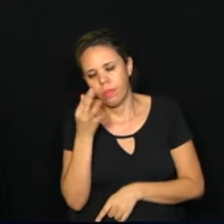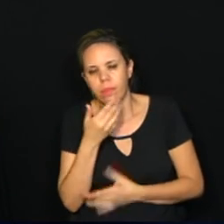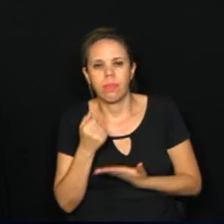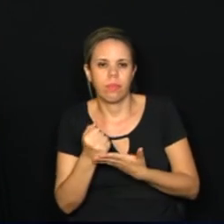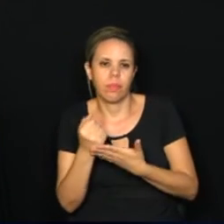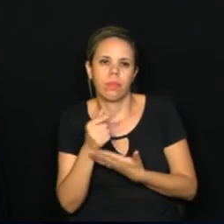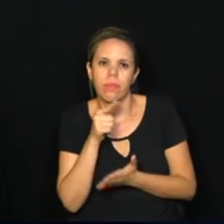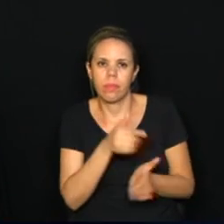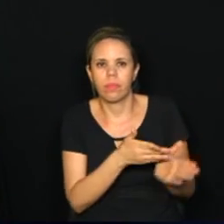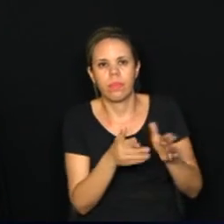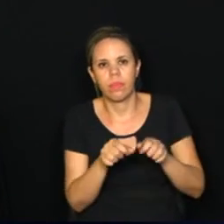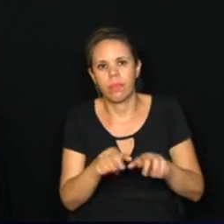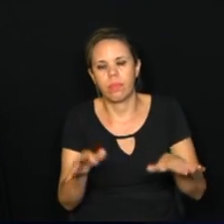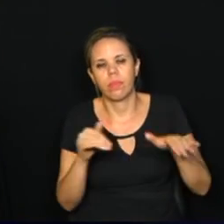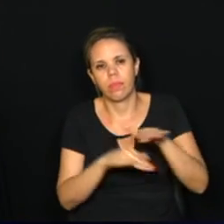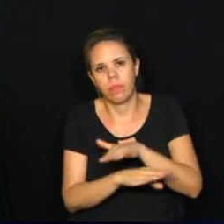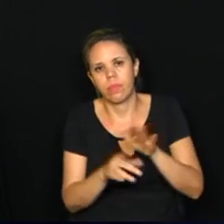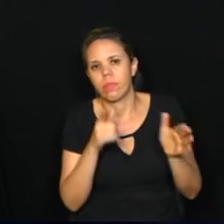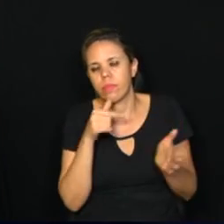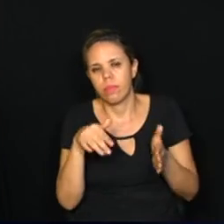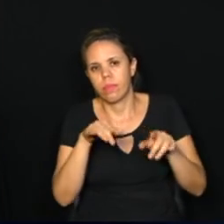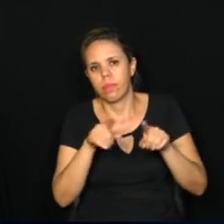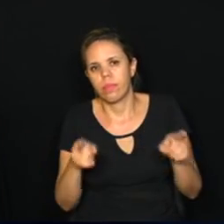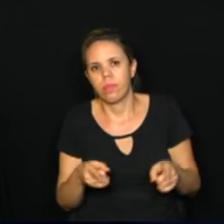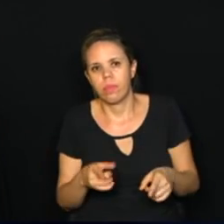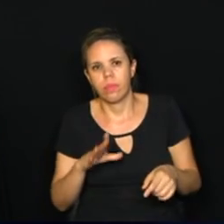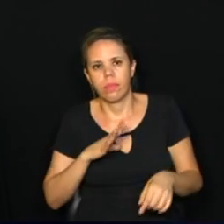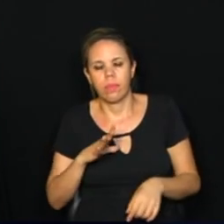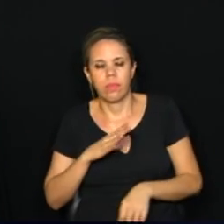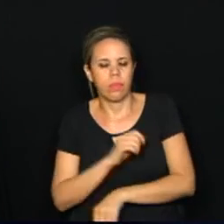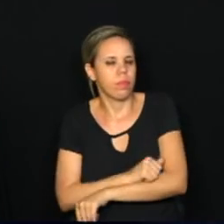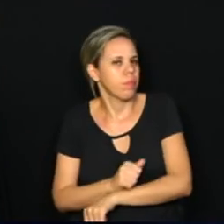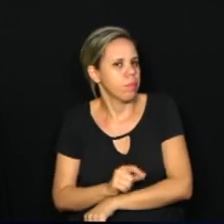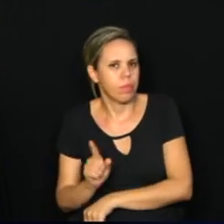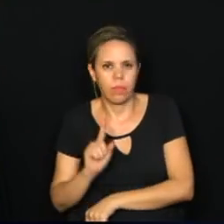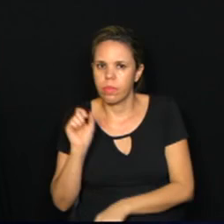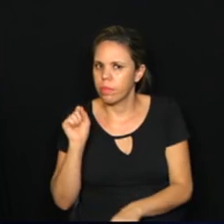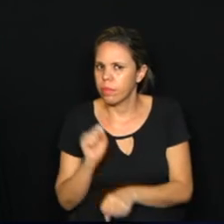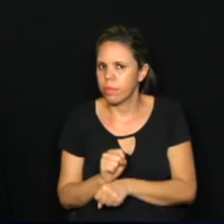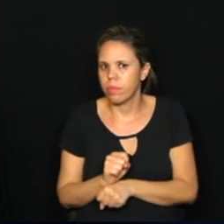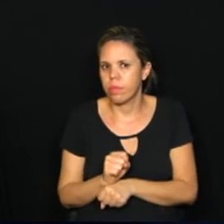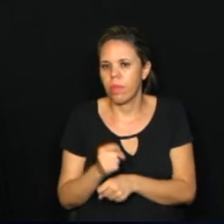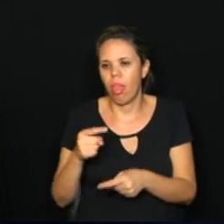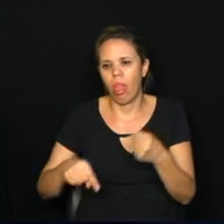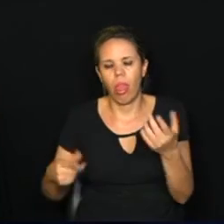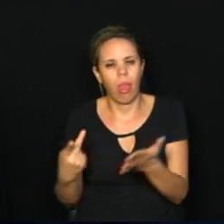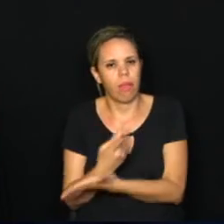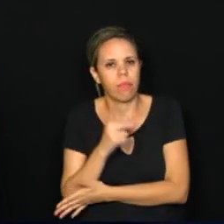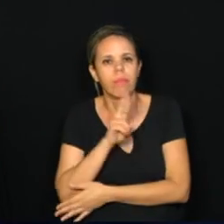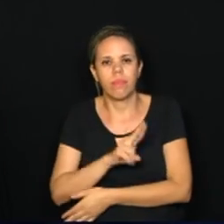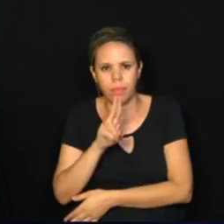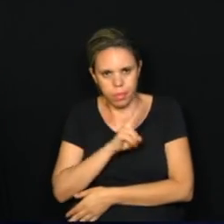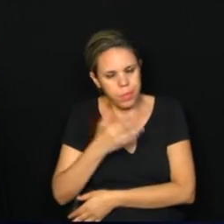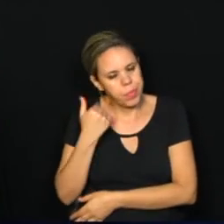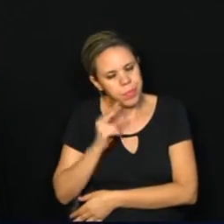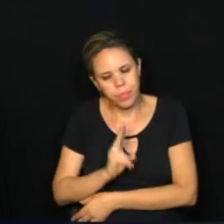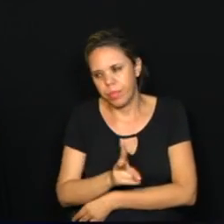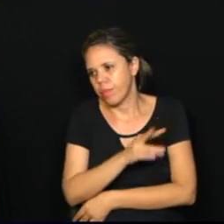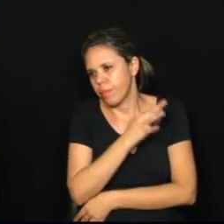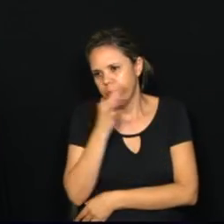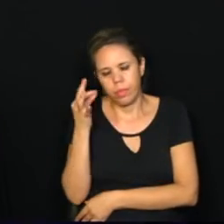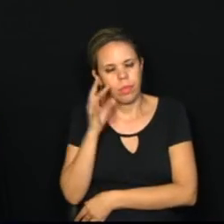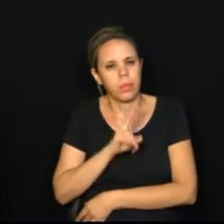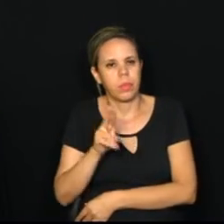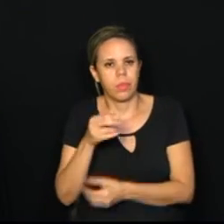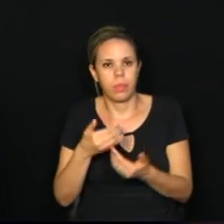as águas a serem armazenadas ali no reservatório de Amparo, elas não fiquem impróprias, né? E possam ser utilizadas aí para a